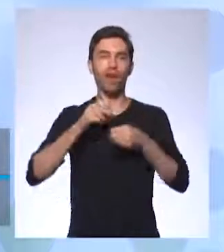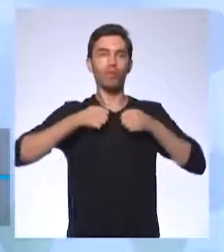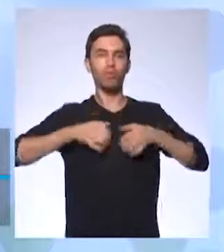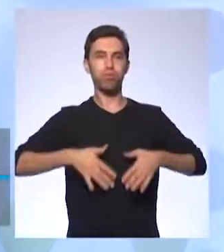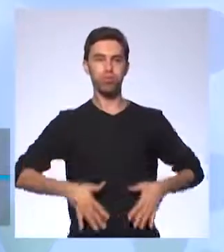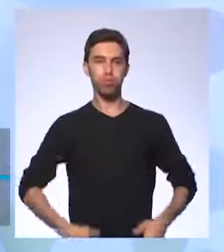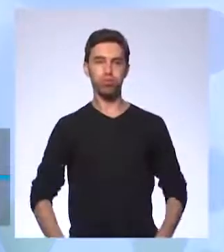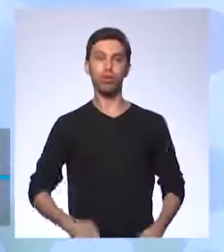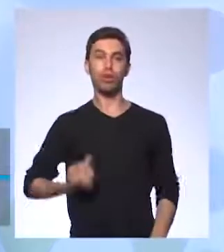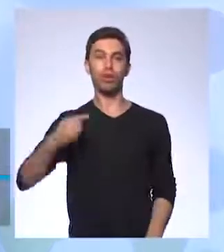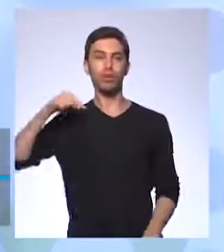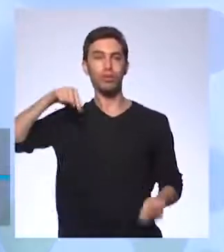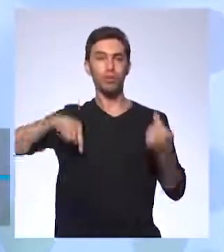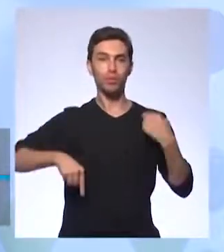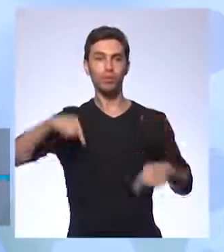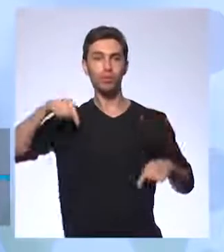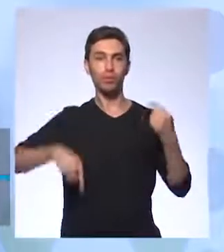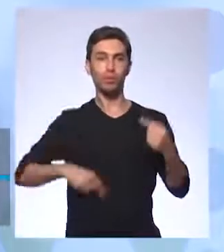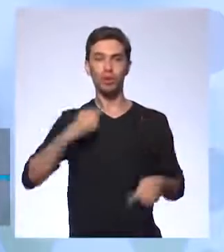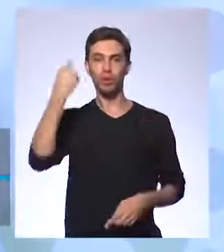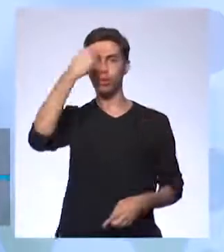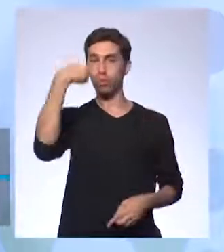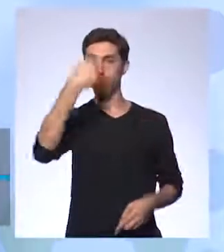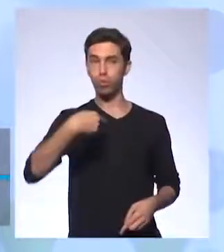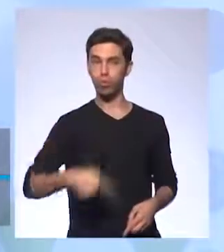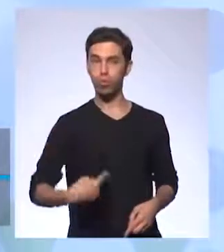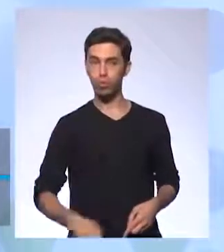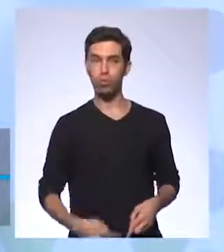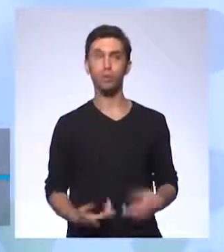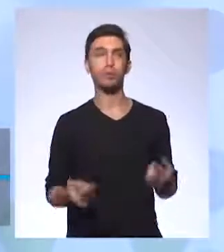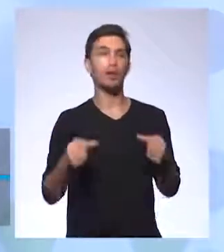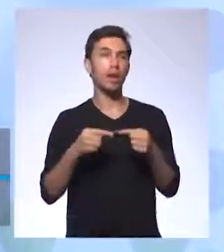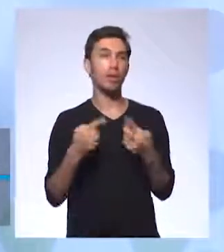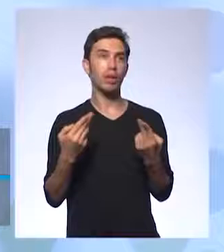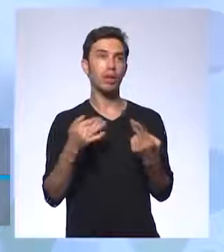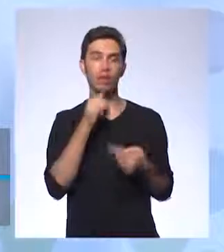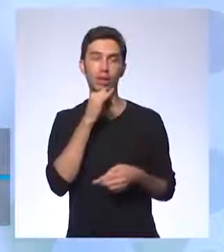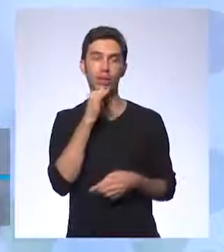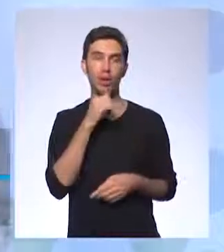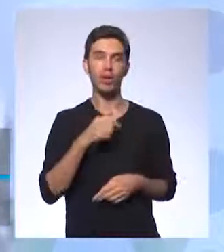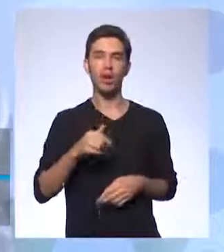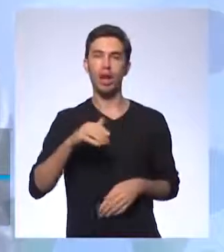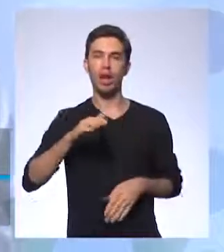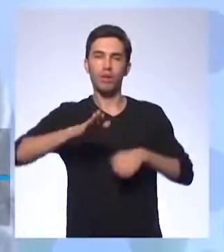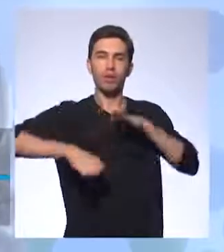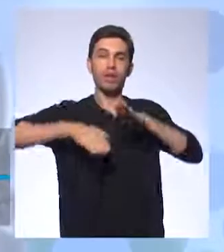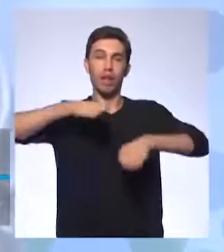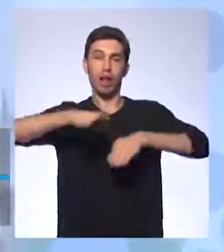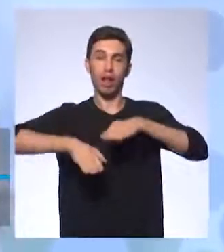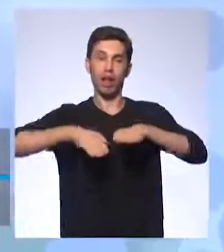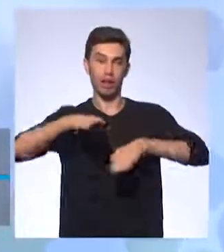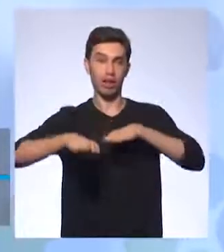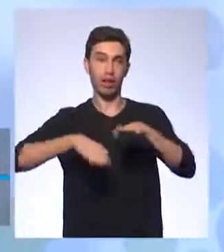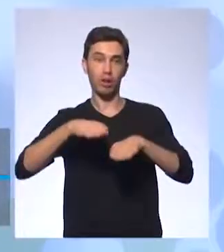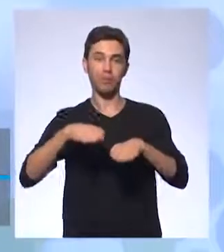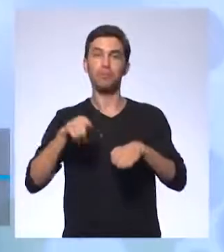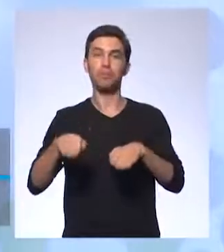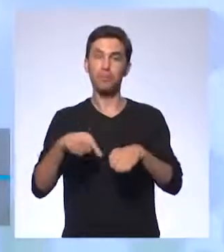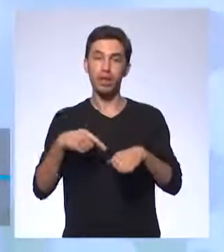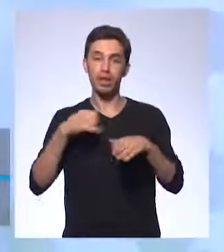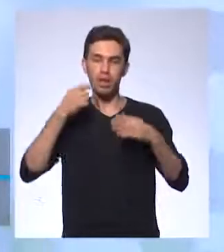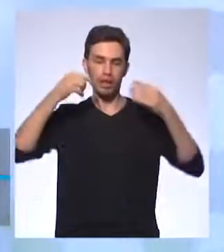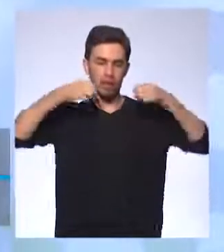e empurra o sangue para cima, né? Já que o sangue tem que vencer a força da gravidade. Lembra que tudo vai para baixo por causa da gravidade?